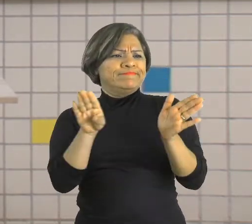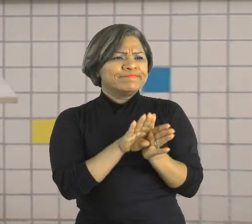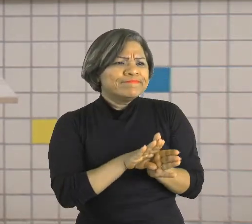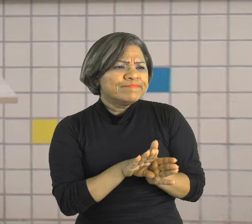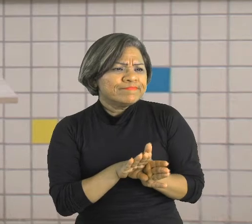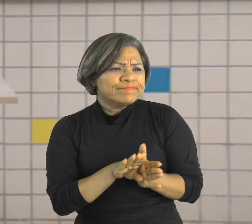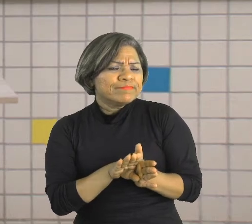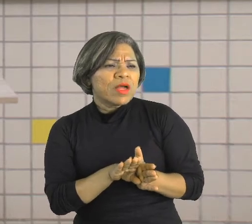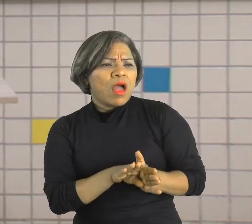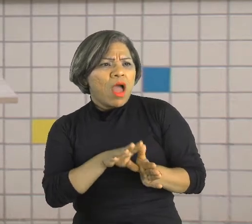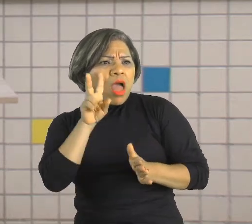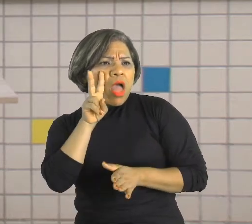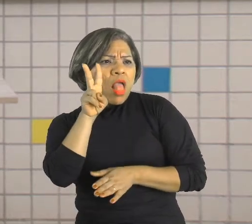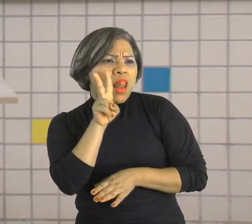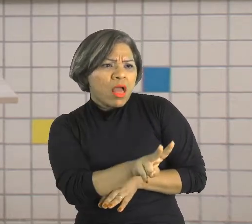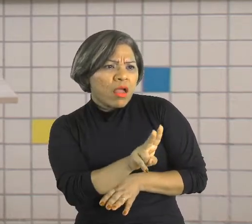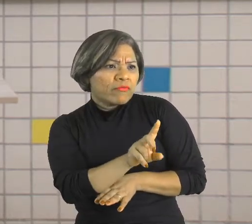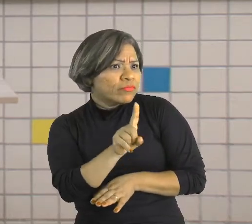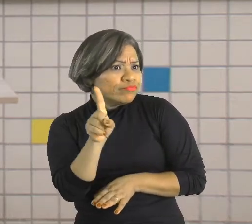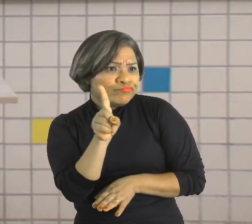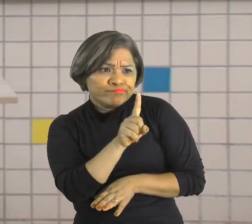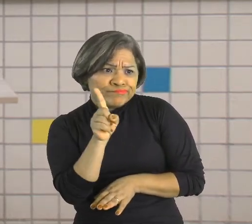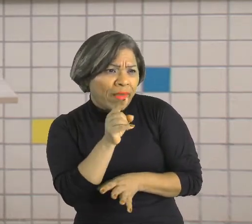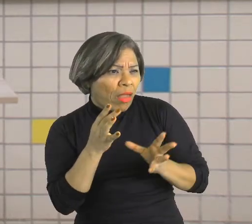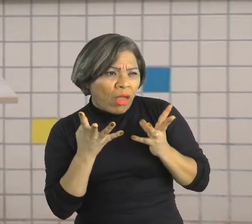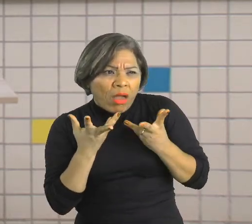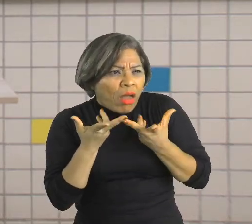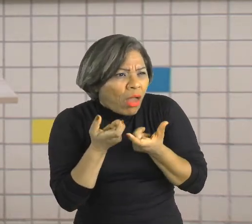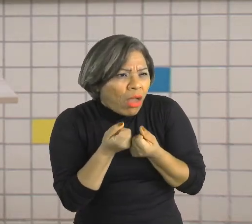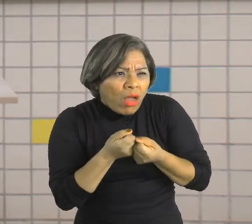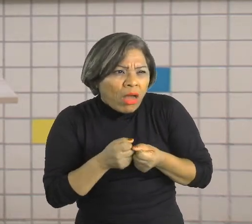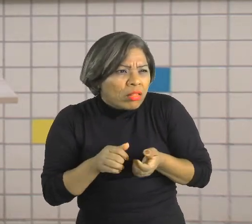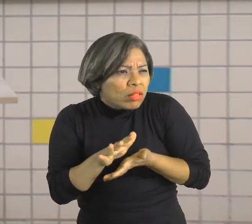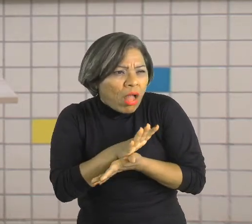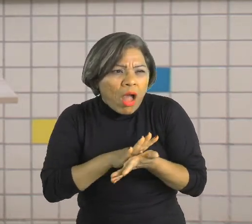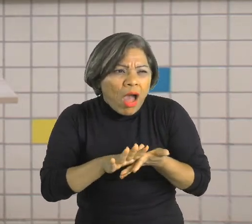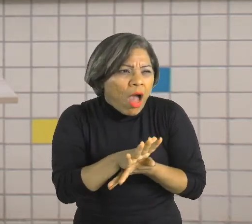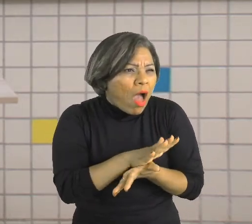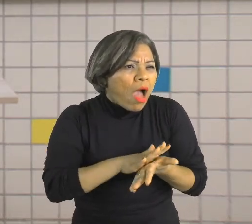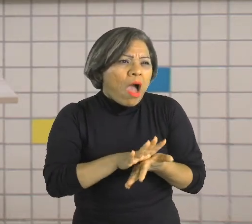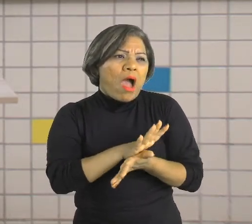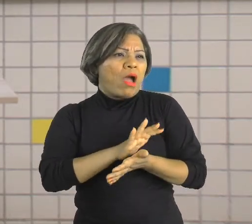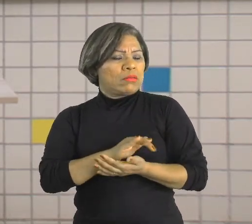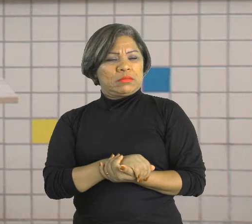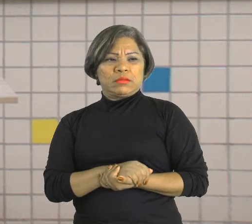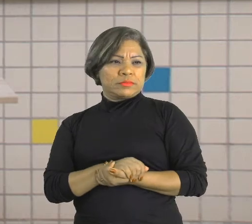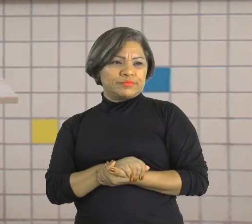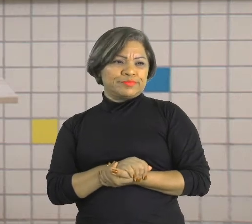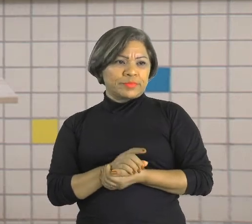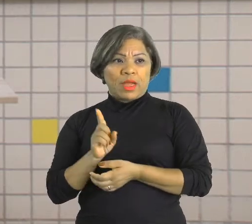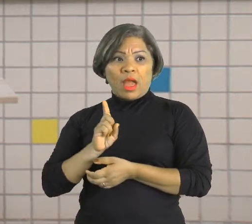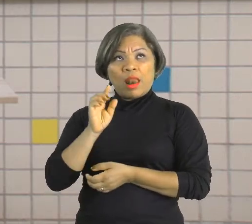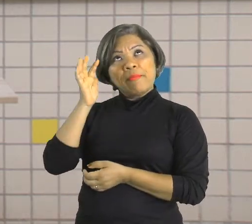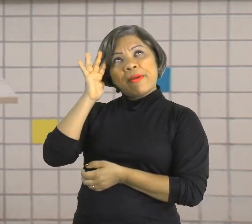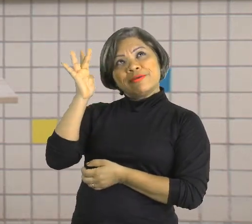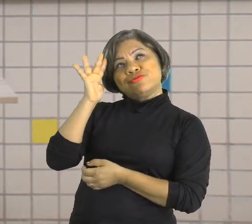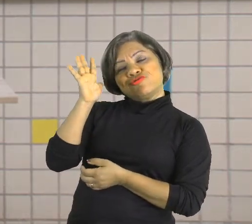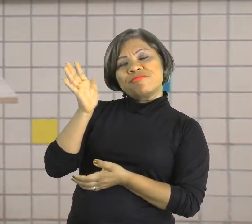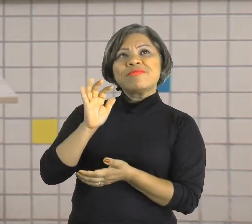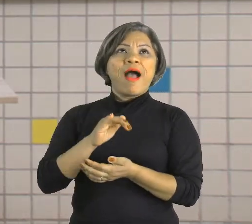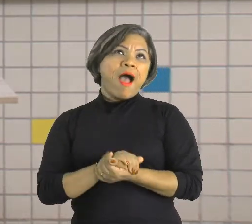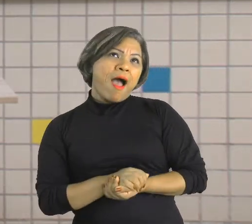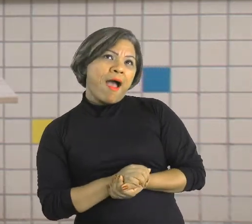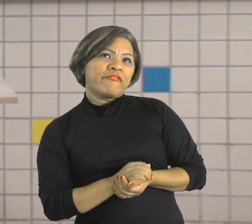e ela viu que eles não eram nem um pouco fabulosos, ou seja, não eram nem um pouco aquilo que ela imaginava que eles eram, porque até